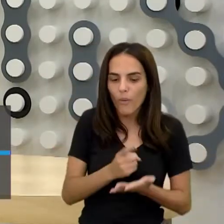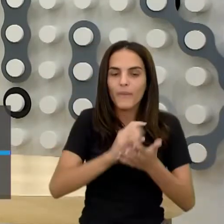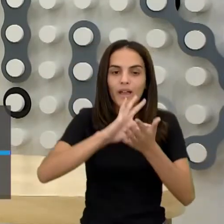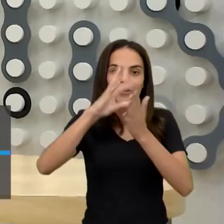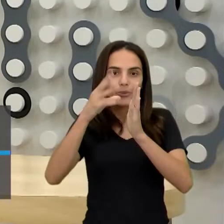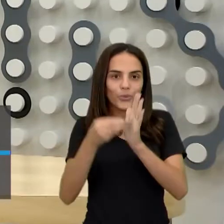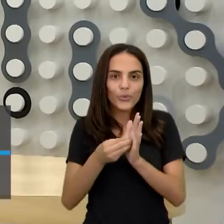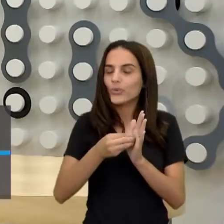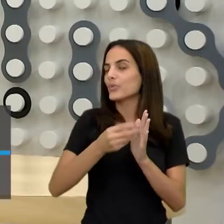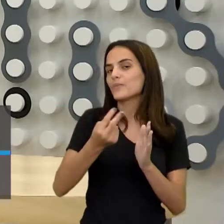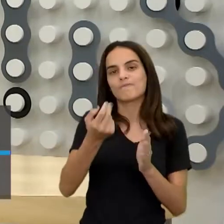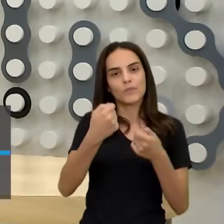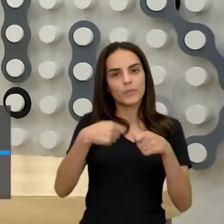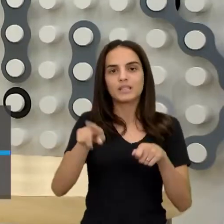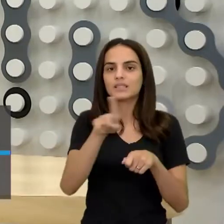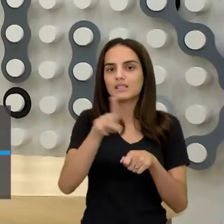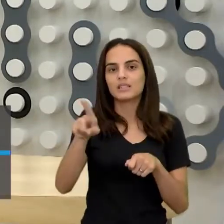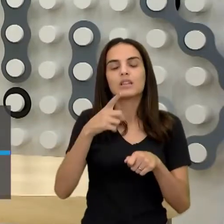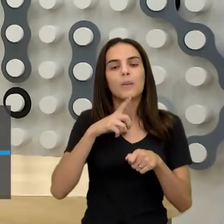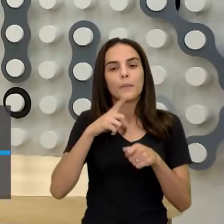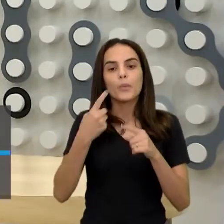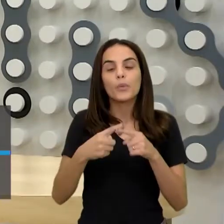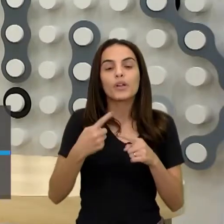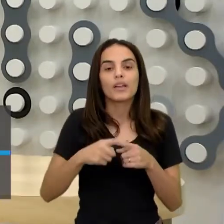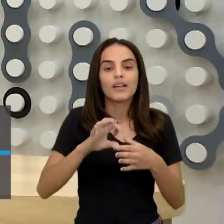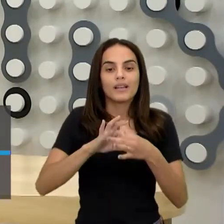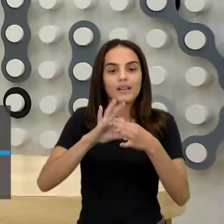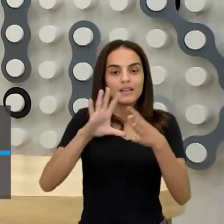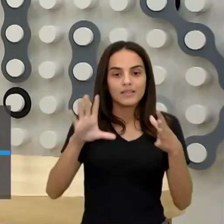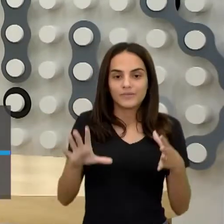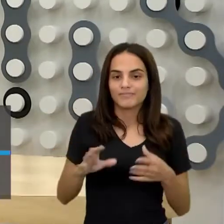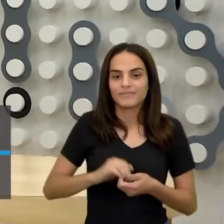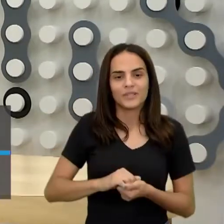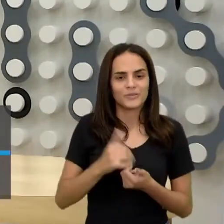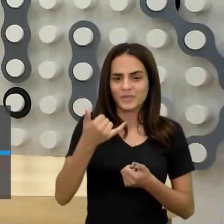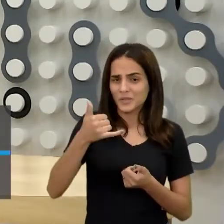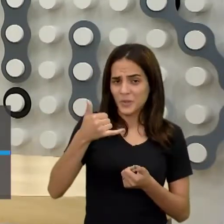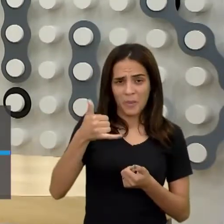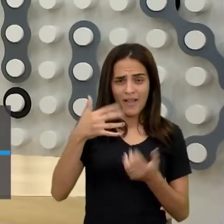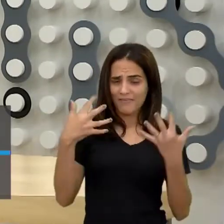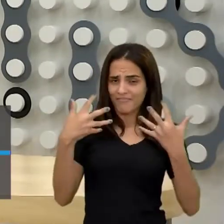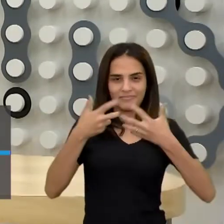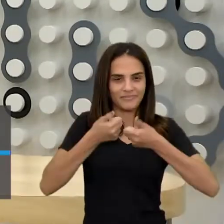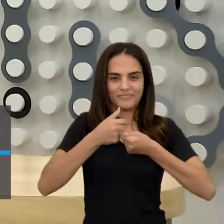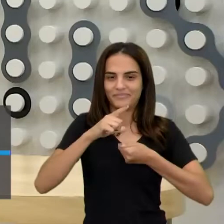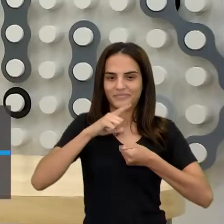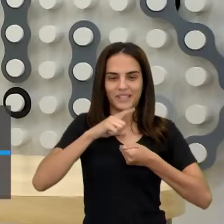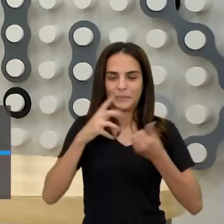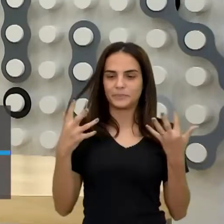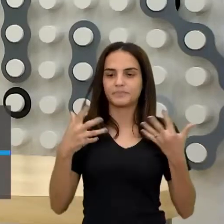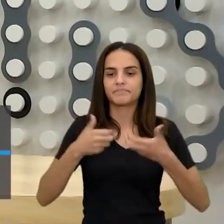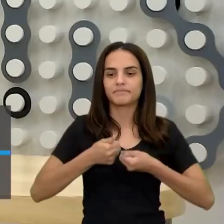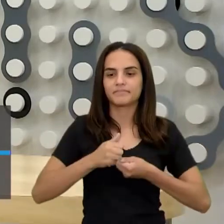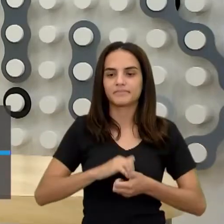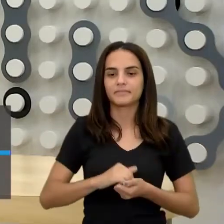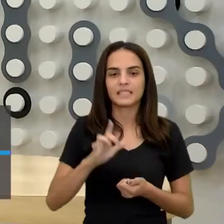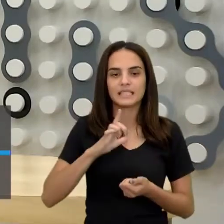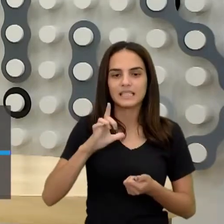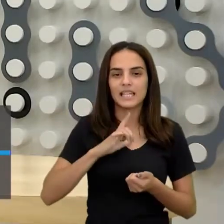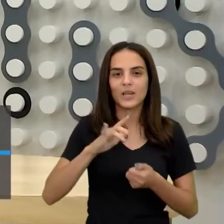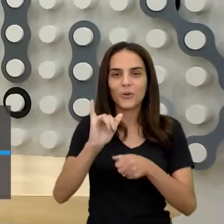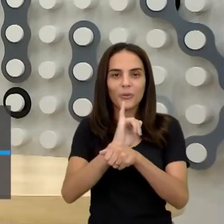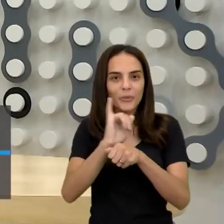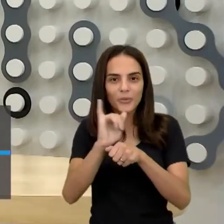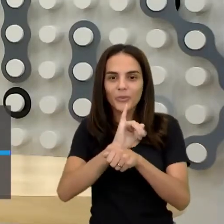tudo disponibilizado, né? E as coisas que eu tenho que comprar são as coisas mais novas. Gente, é maravilhoso isso aqui. Nossa, espetacular. Tem tutorial de tudo no